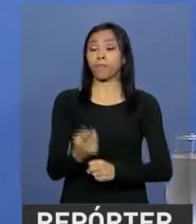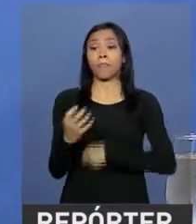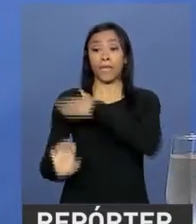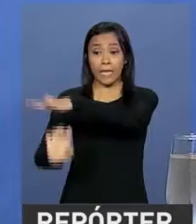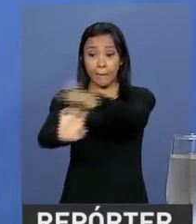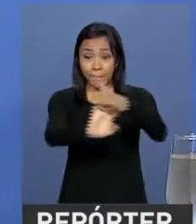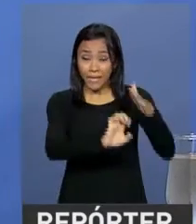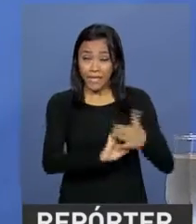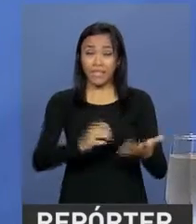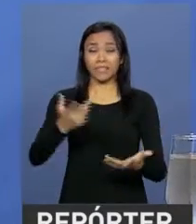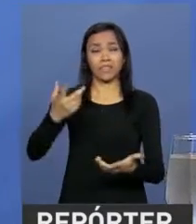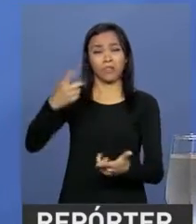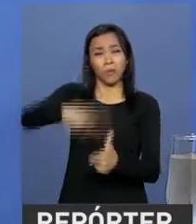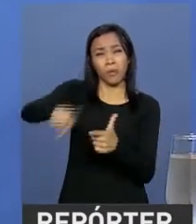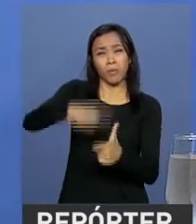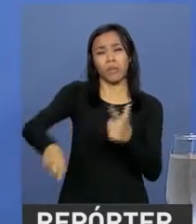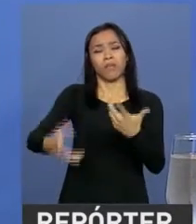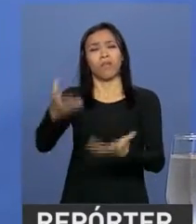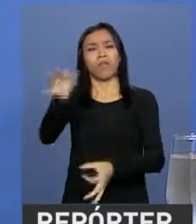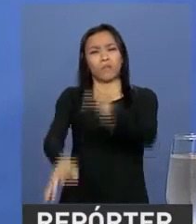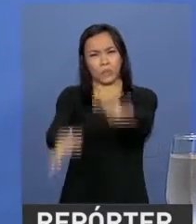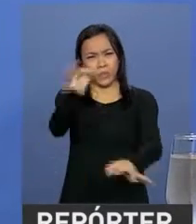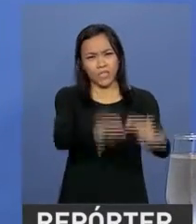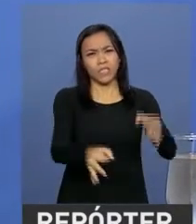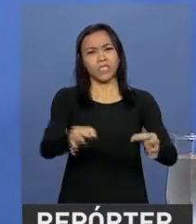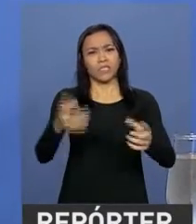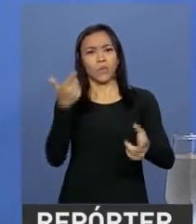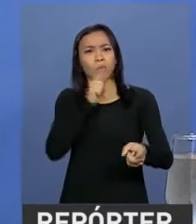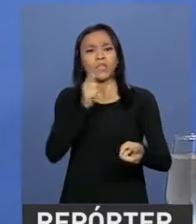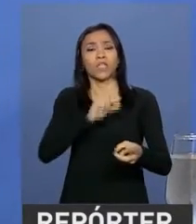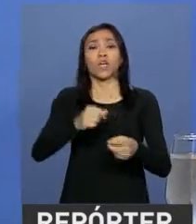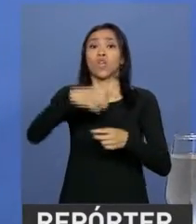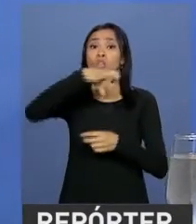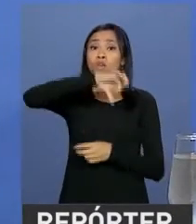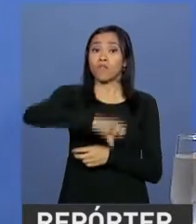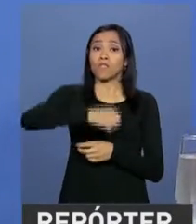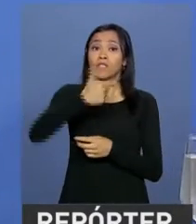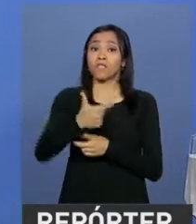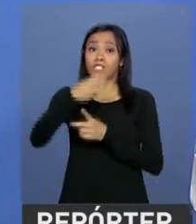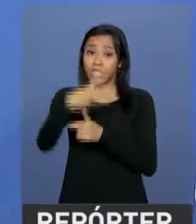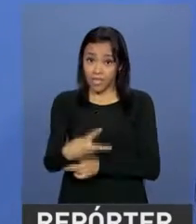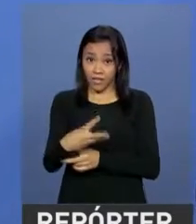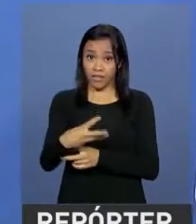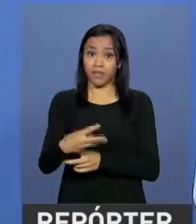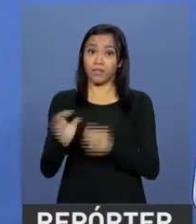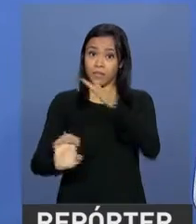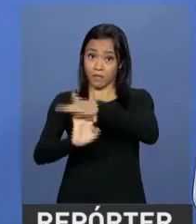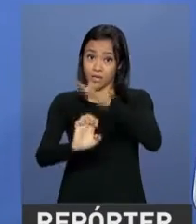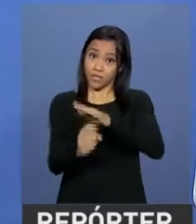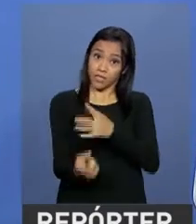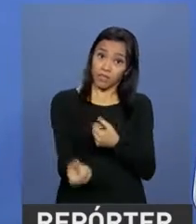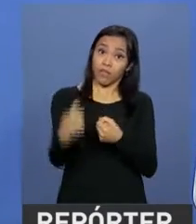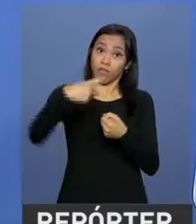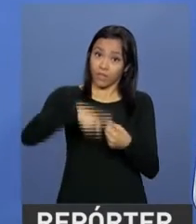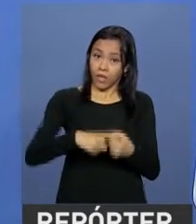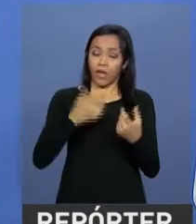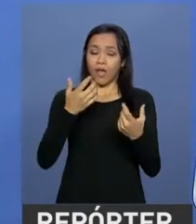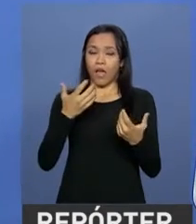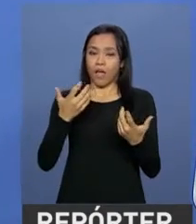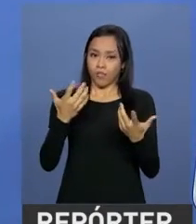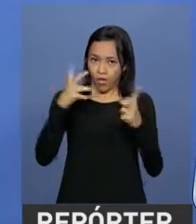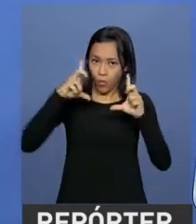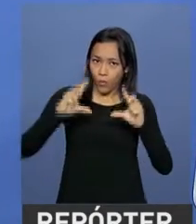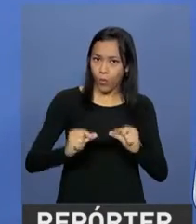recuperação judicial. Apenas no primeiro semestre desse ano, 923 empresas entraram em recuperação judicial. É um